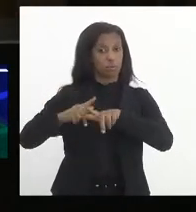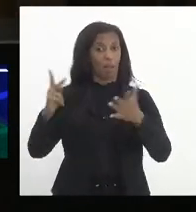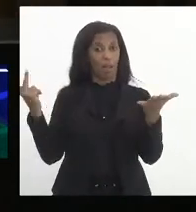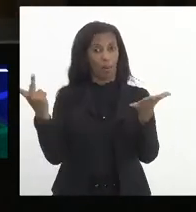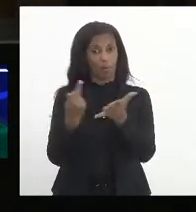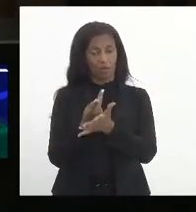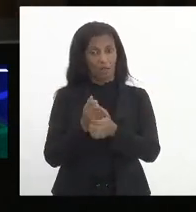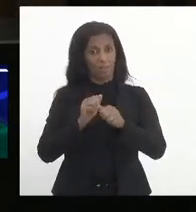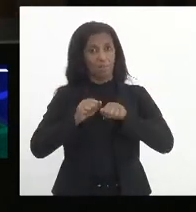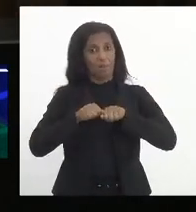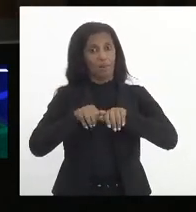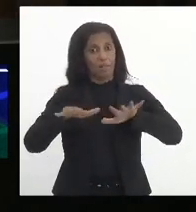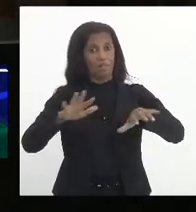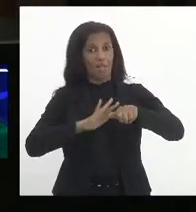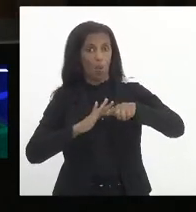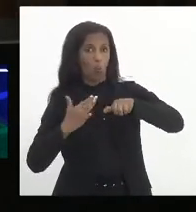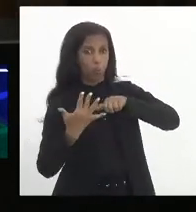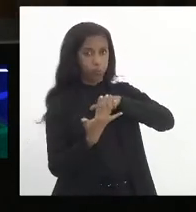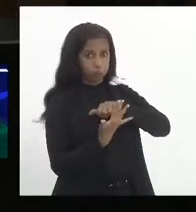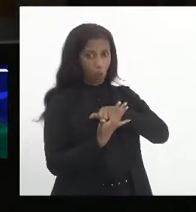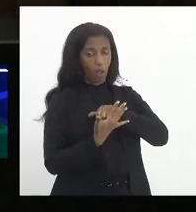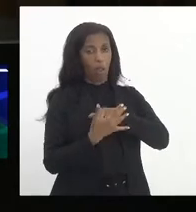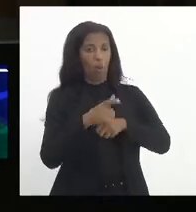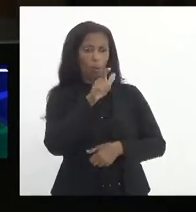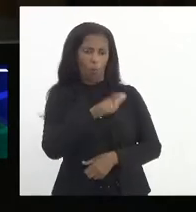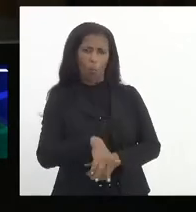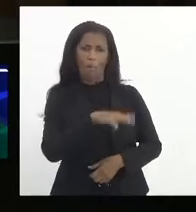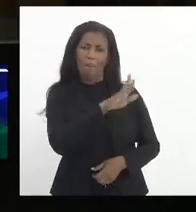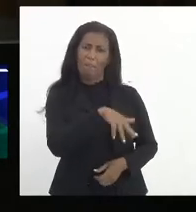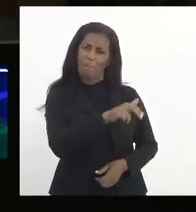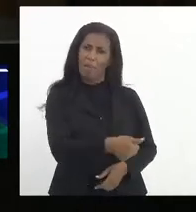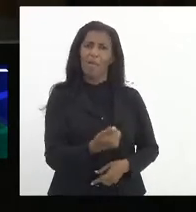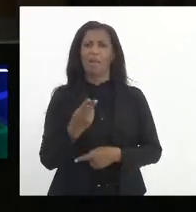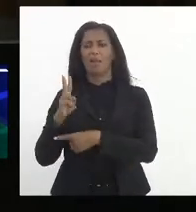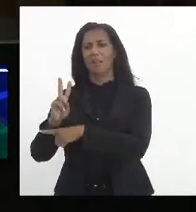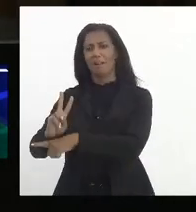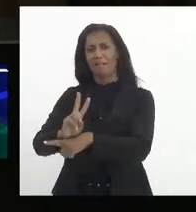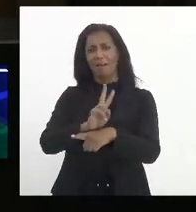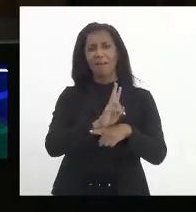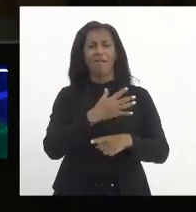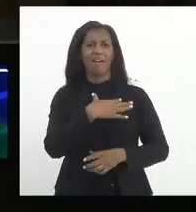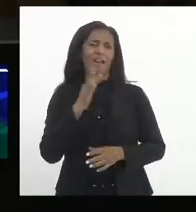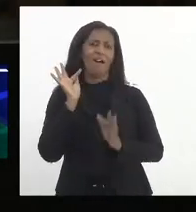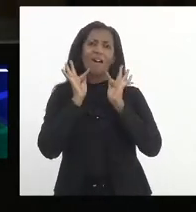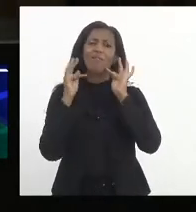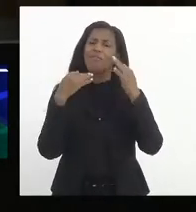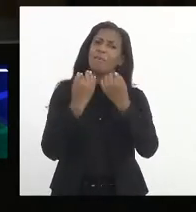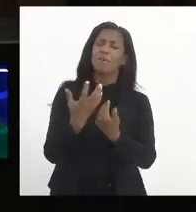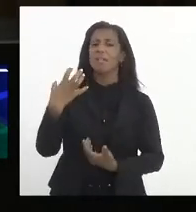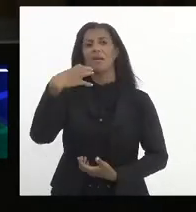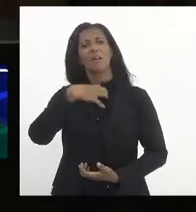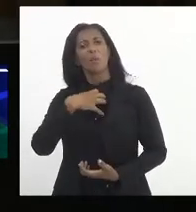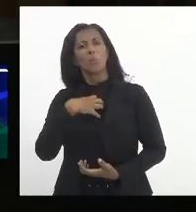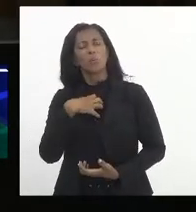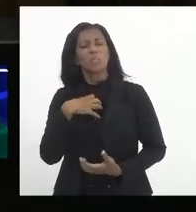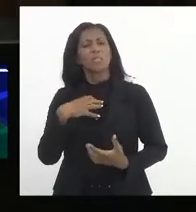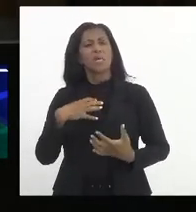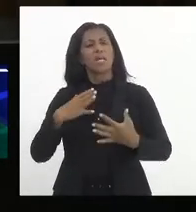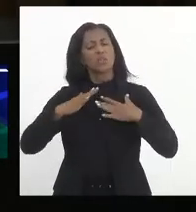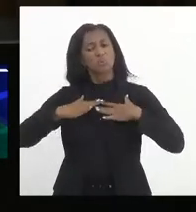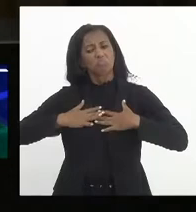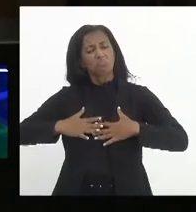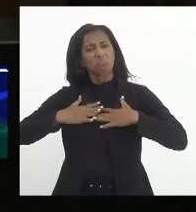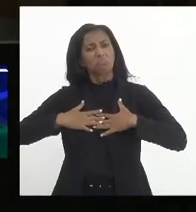pandemia que ele não causou honesto trabalhando direito sustentando a família dele mas ele não se sente confortável